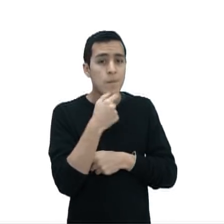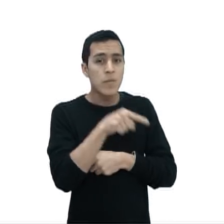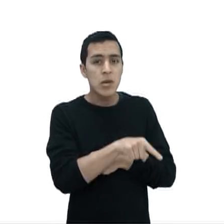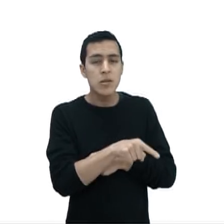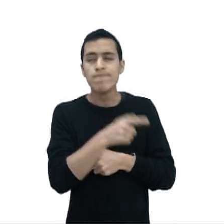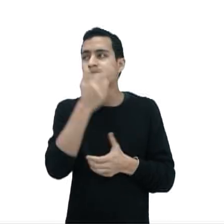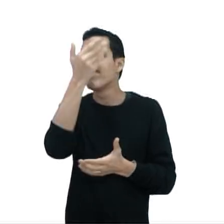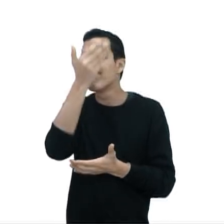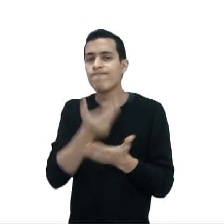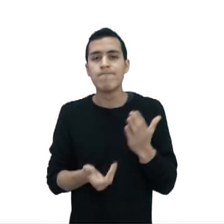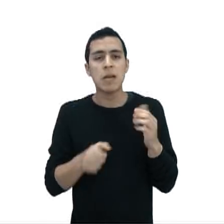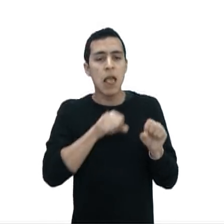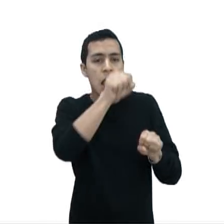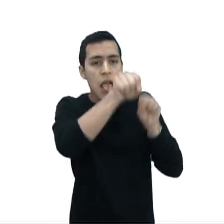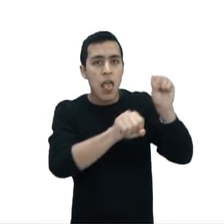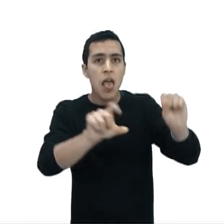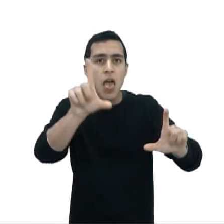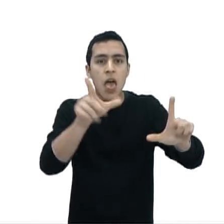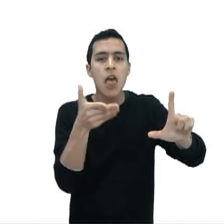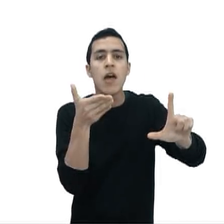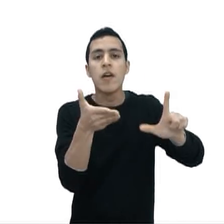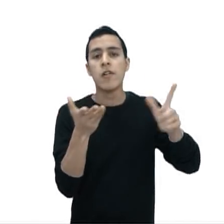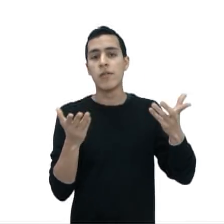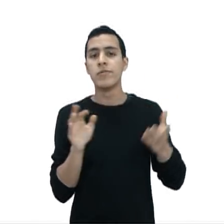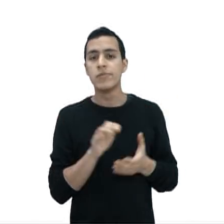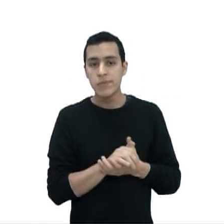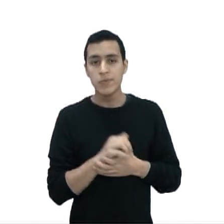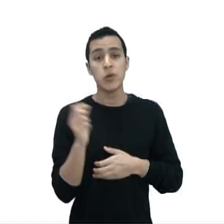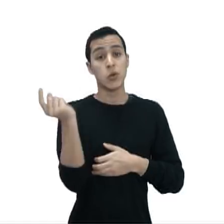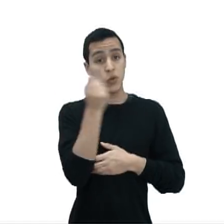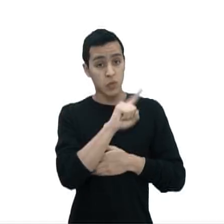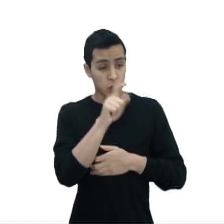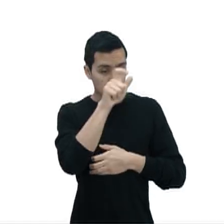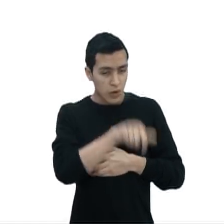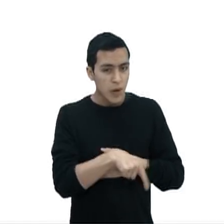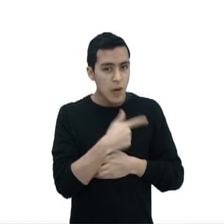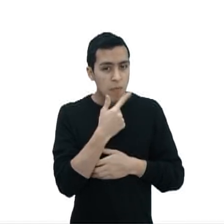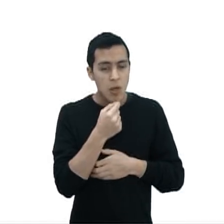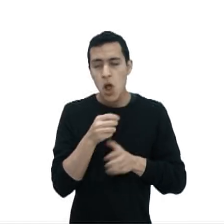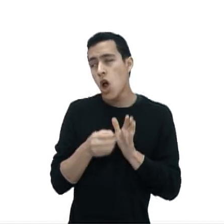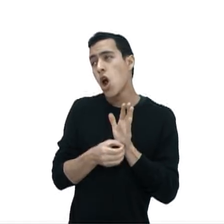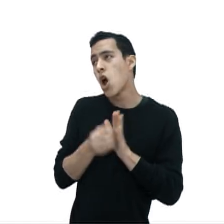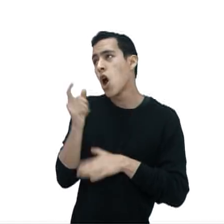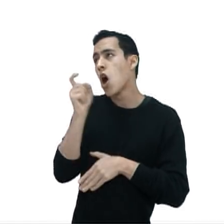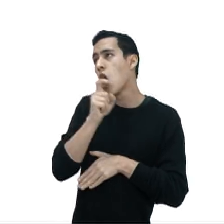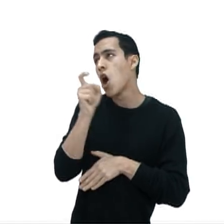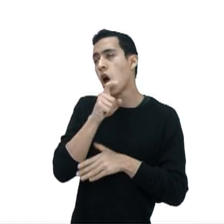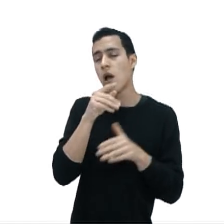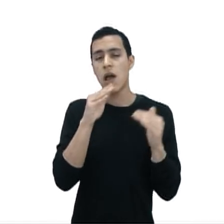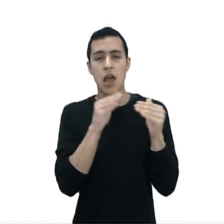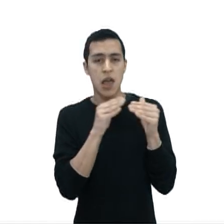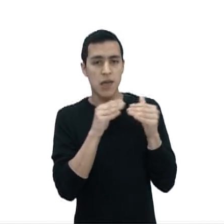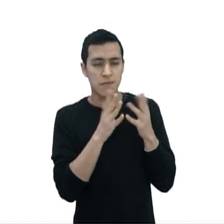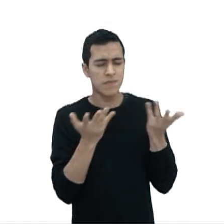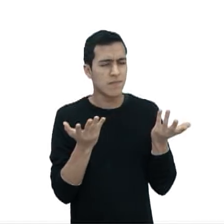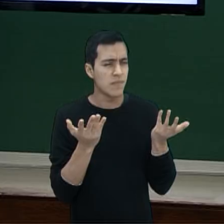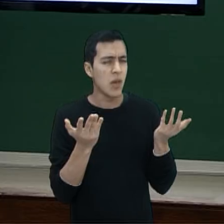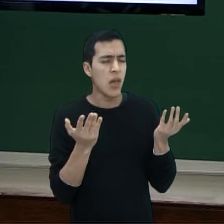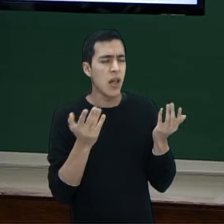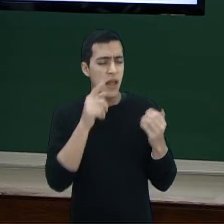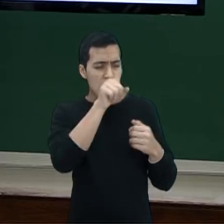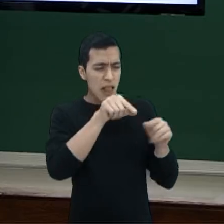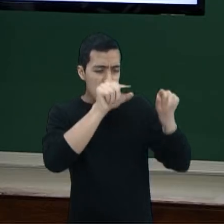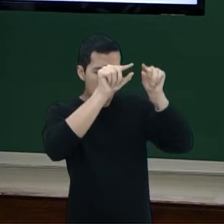de ganhar a bicicleta do programa de televisão. E última, Filipe conta inúmeras mentiras em casa. Qual